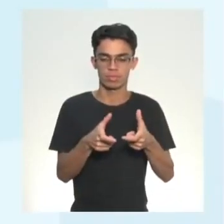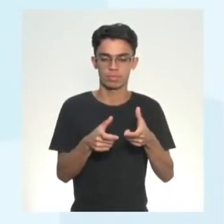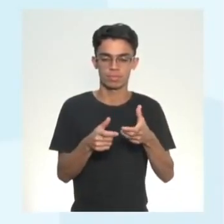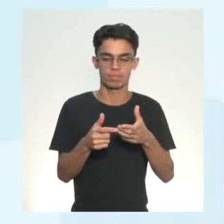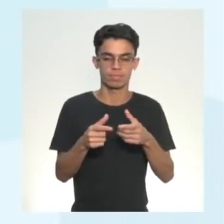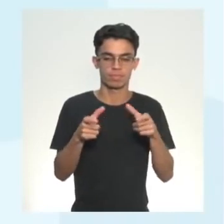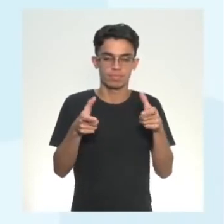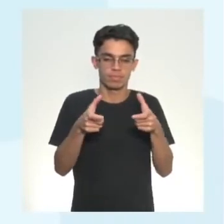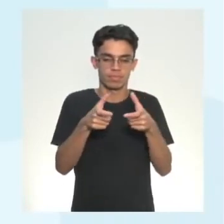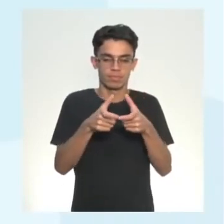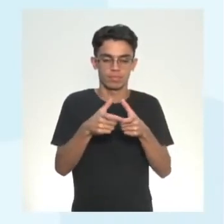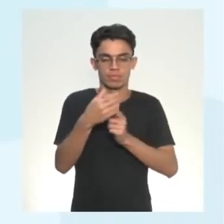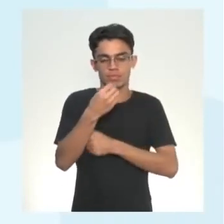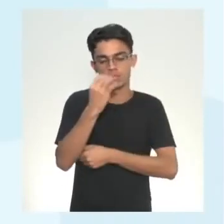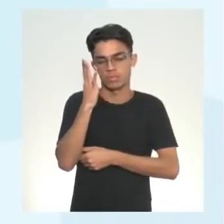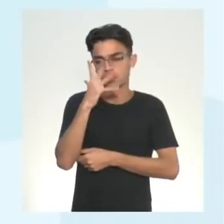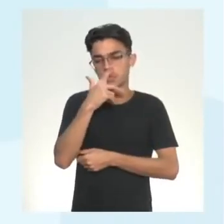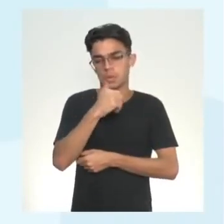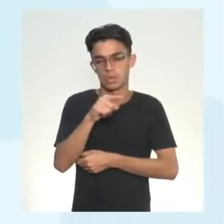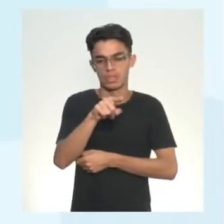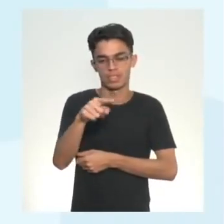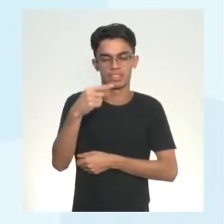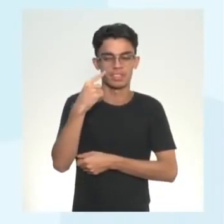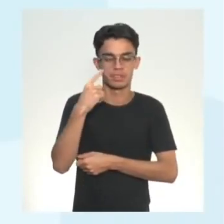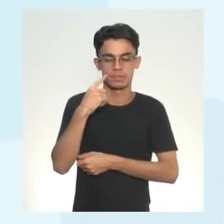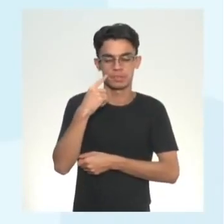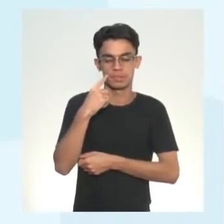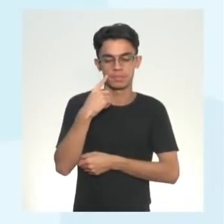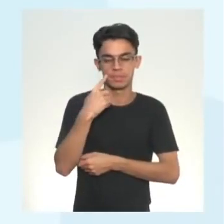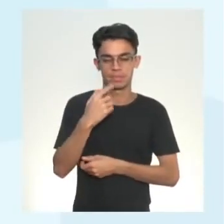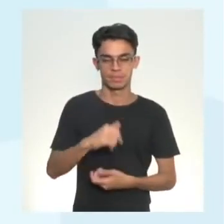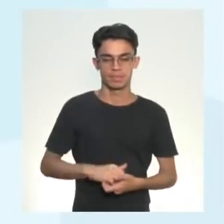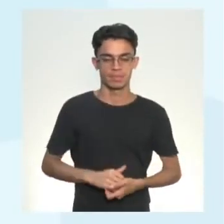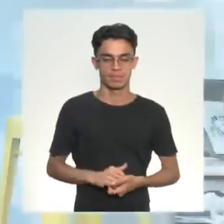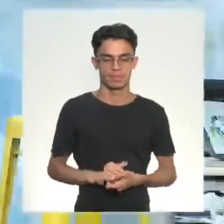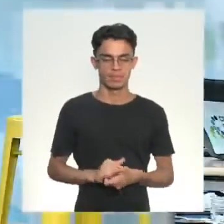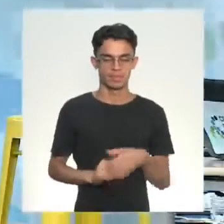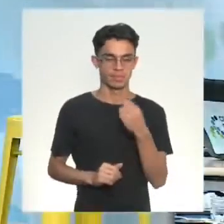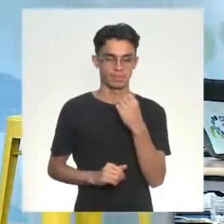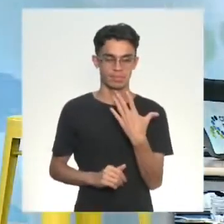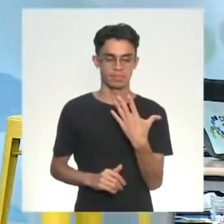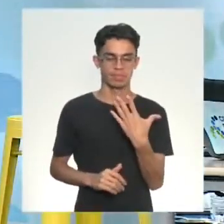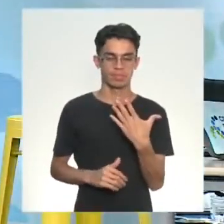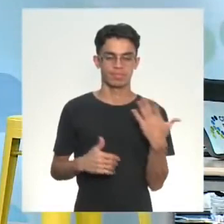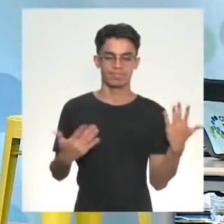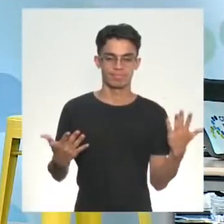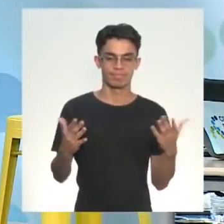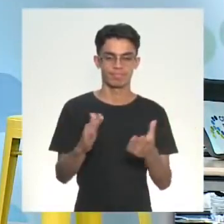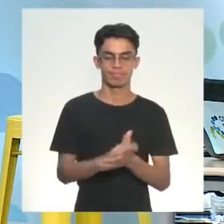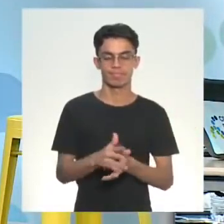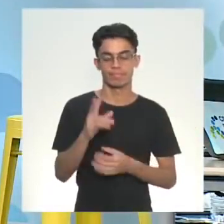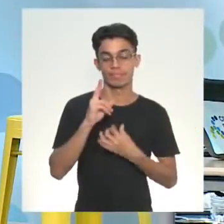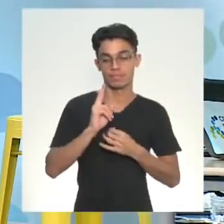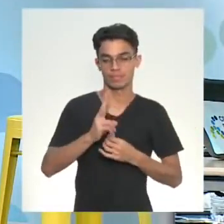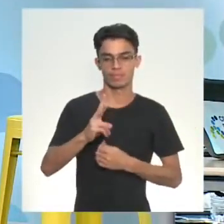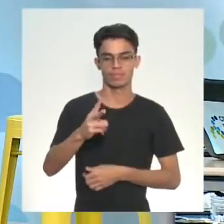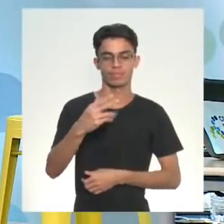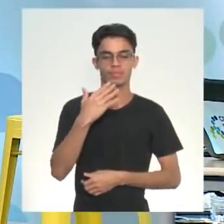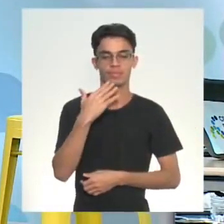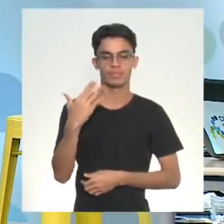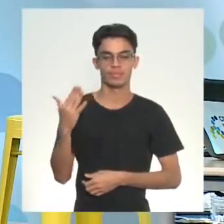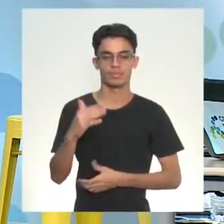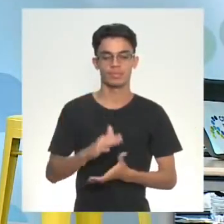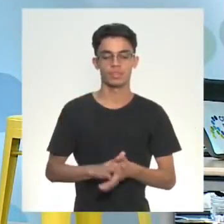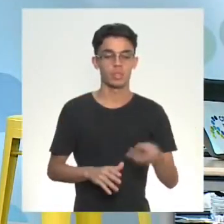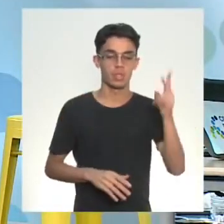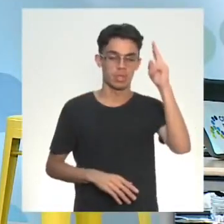aqui ela mais bonitinha para você. Tudo tranquilo? Joia! Então, continuamos. Vamos lá.